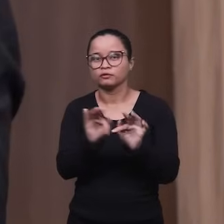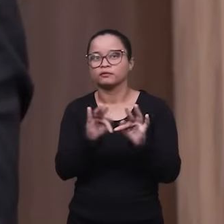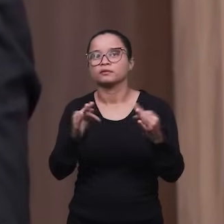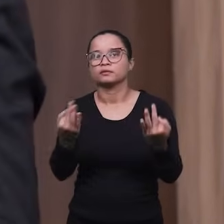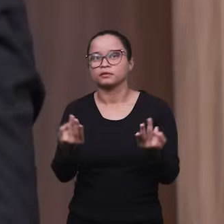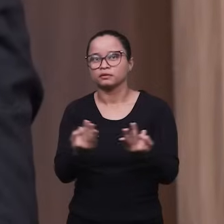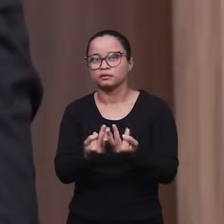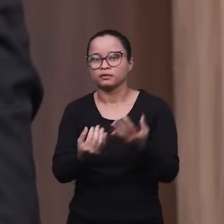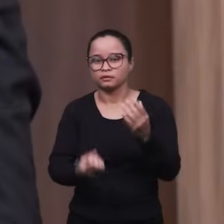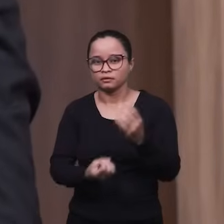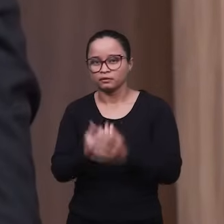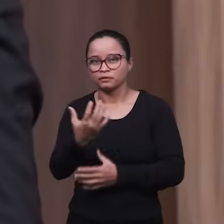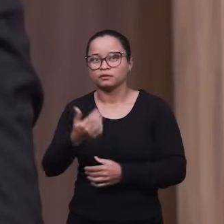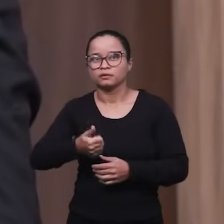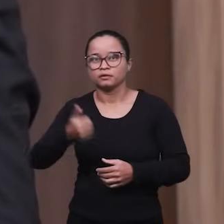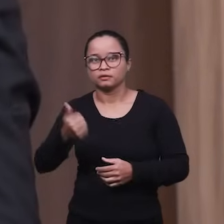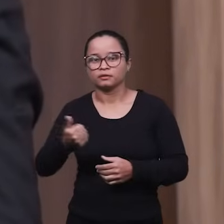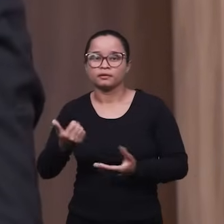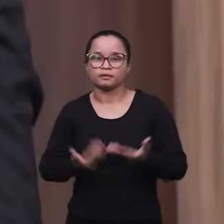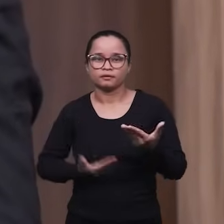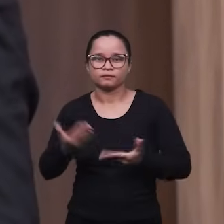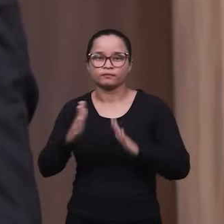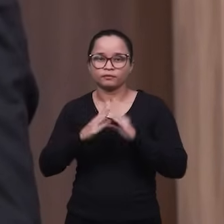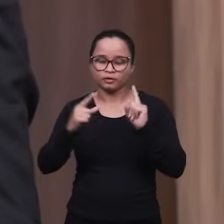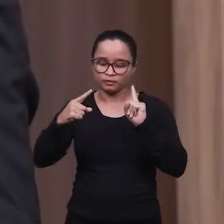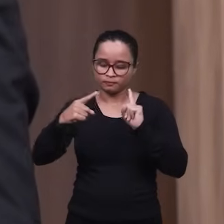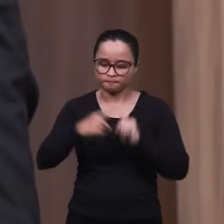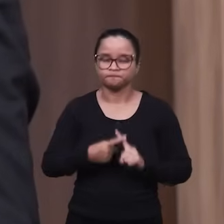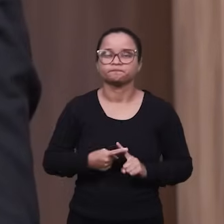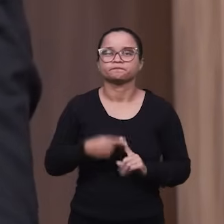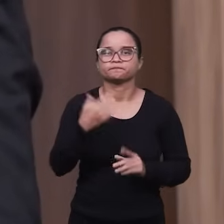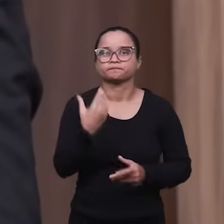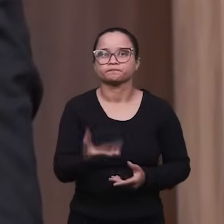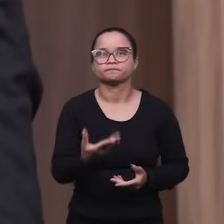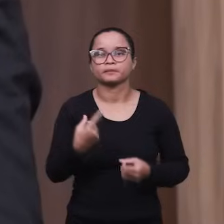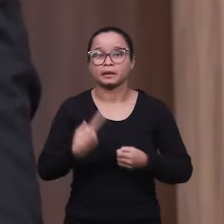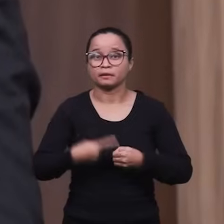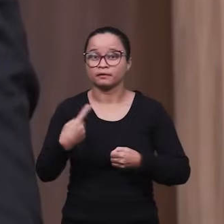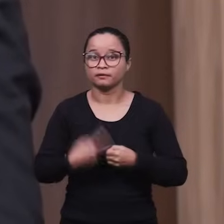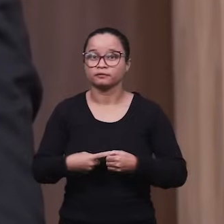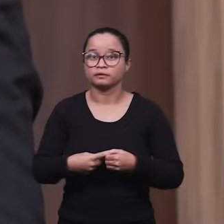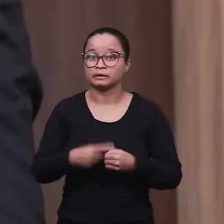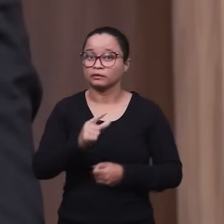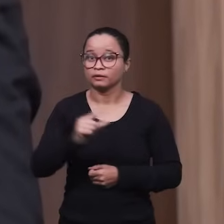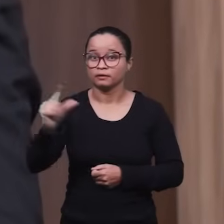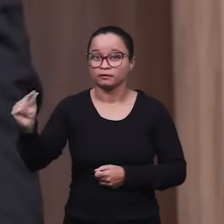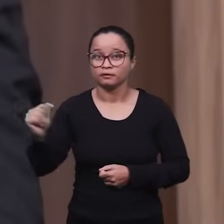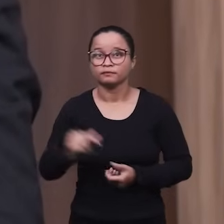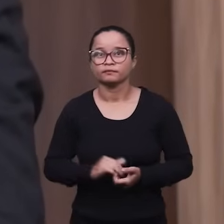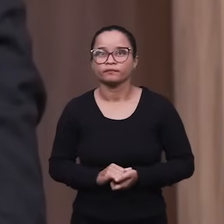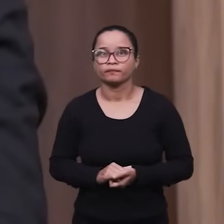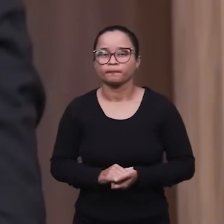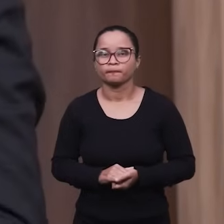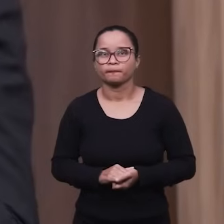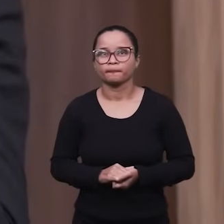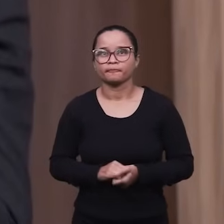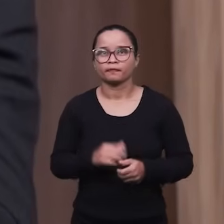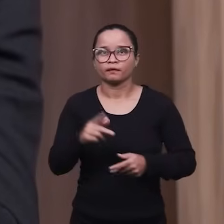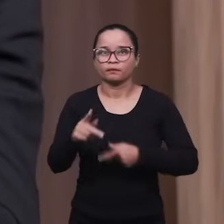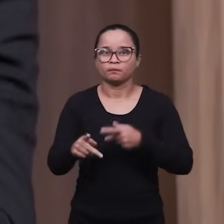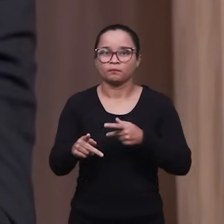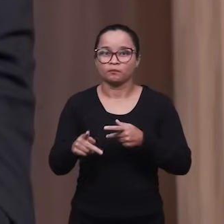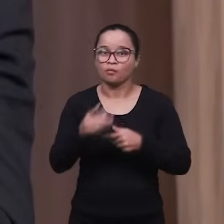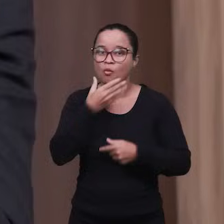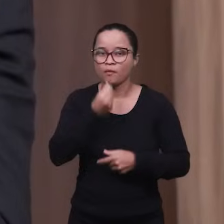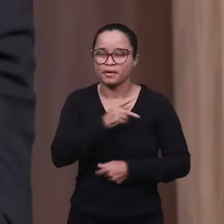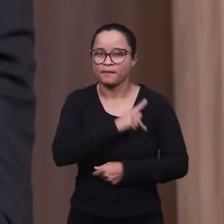né, formando ali os primeiros membros da igreja de Filipos. Quando eles saem, então, Paulo, então,